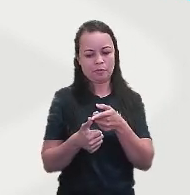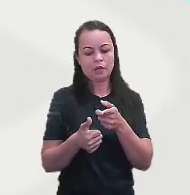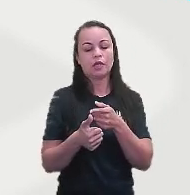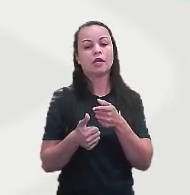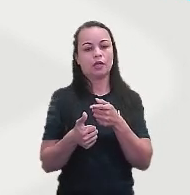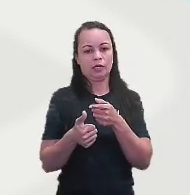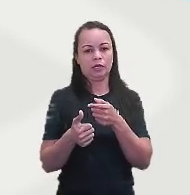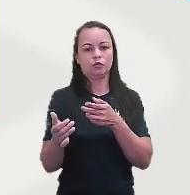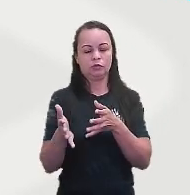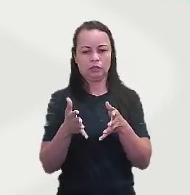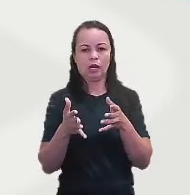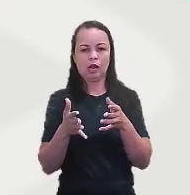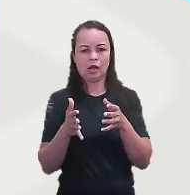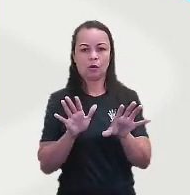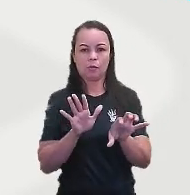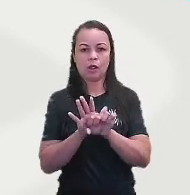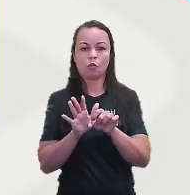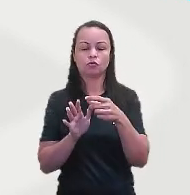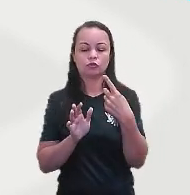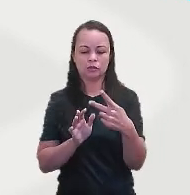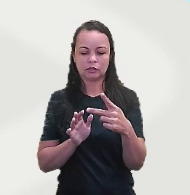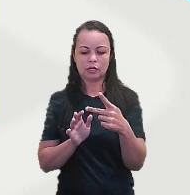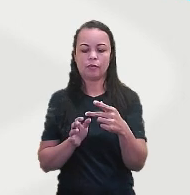minha conjunção, vai ser a causa.